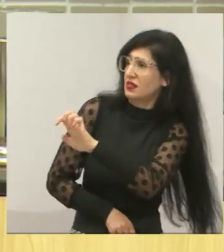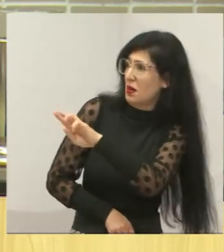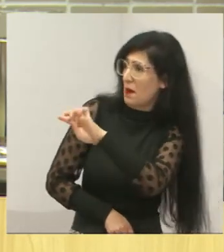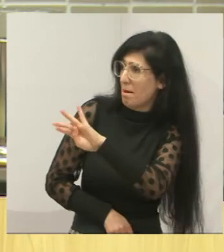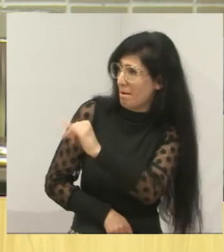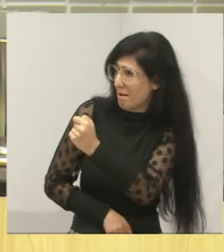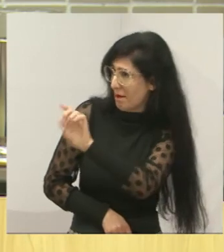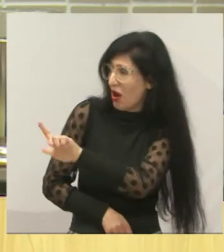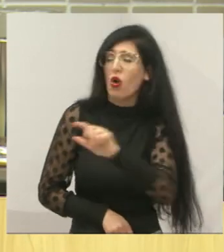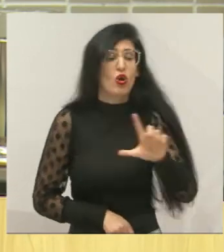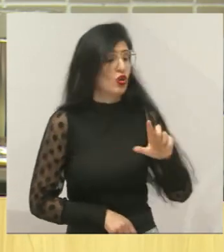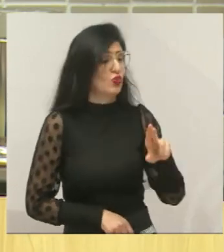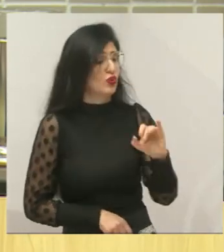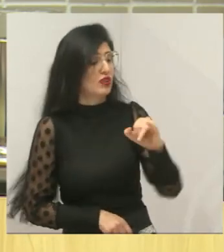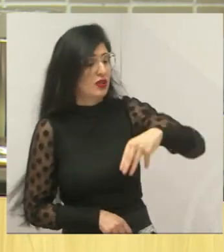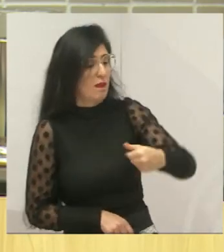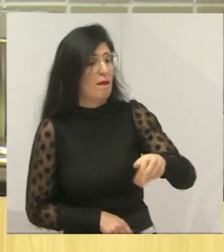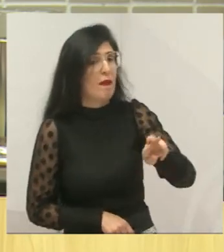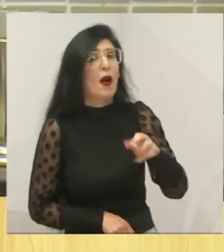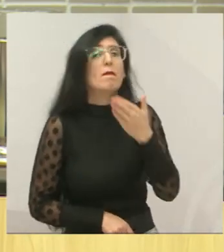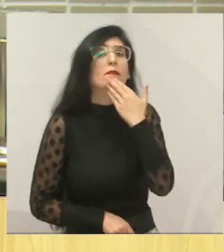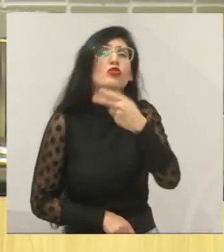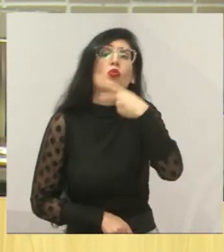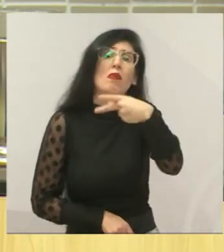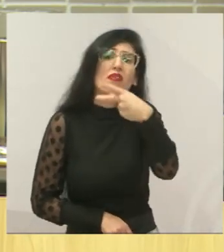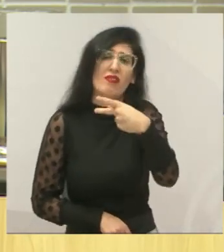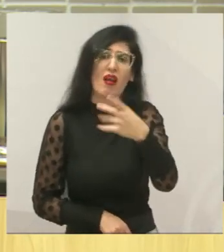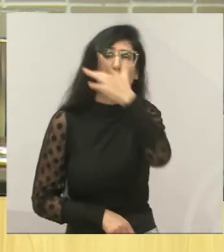Sodré e Lucimar Ponciano.